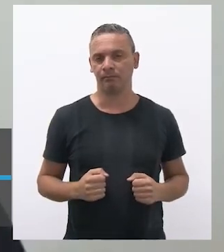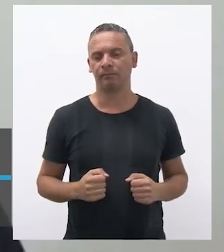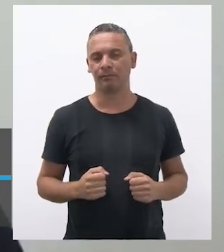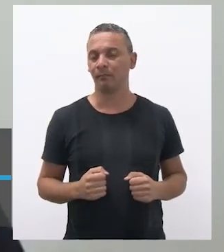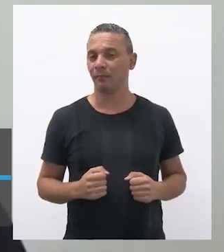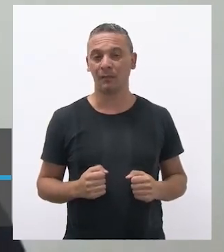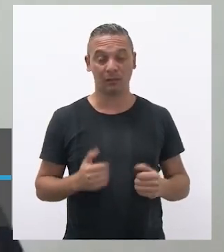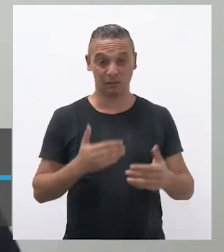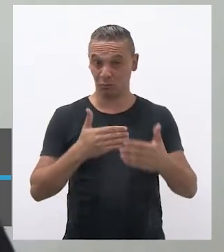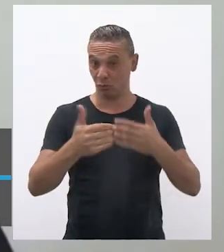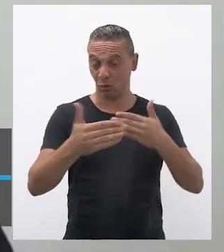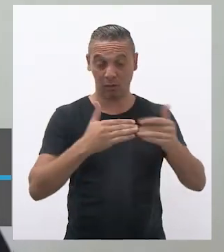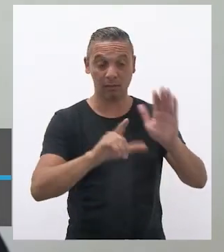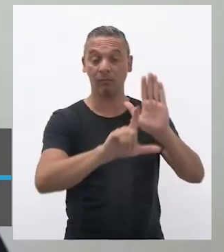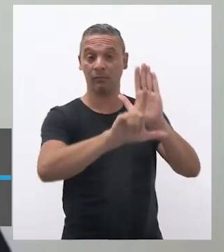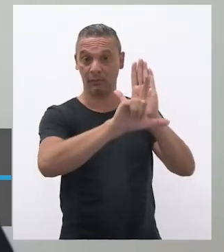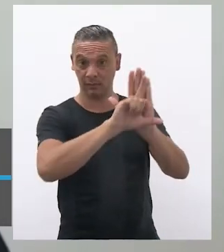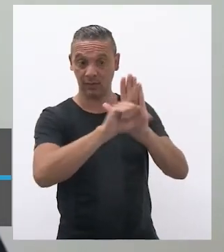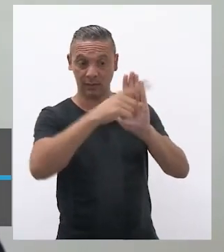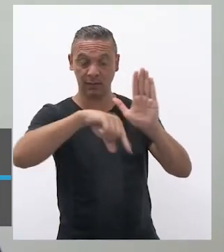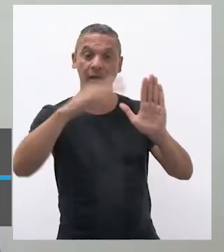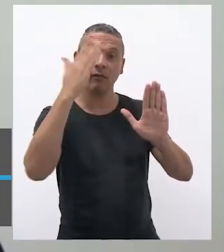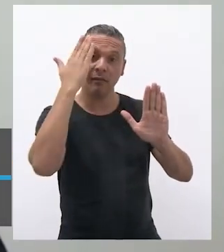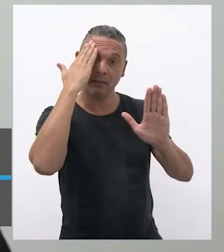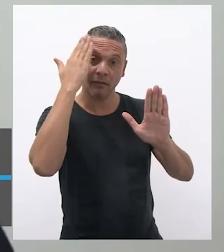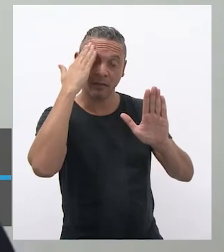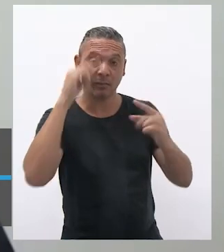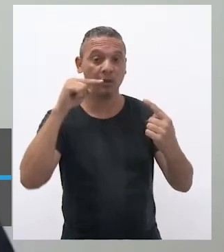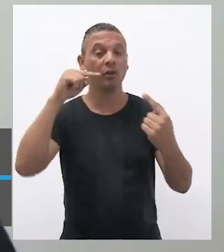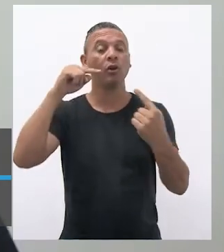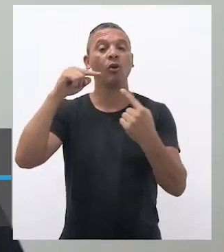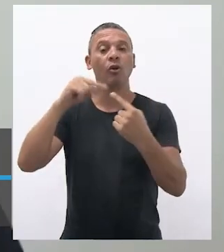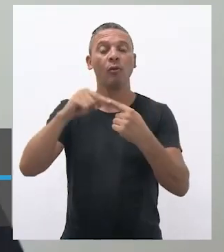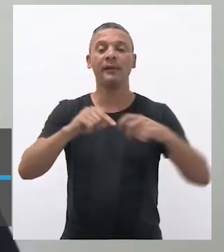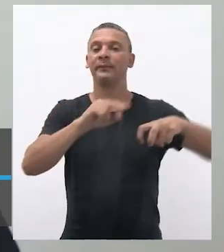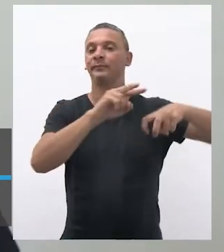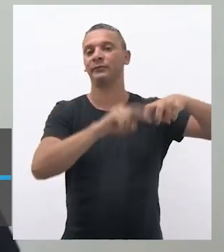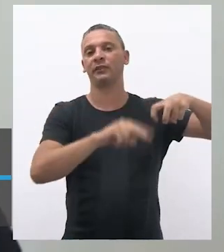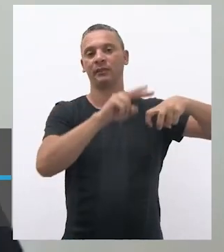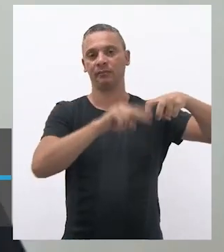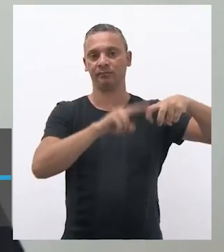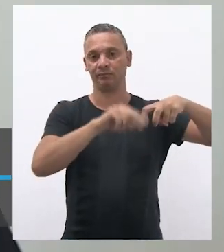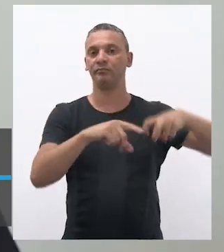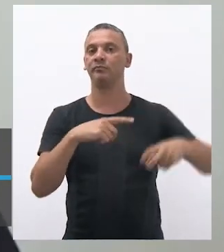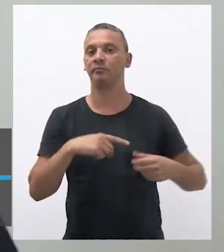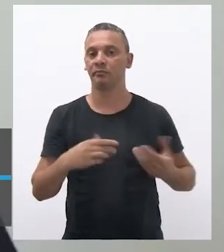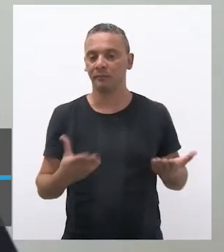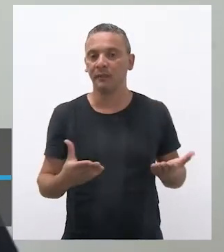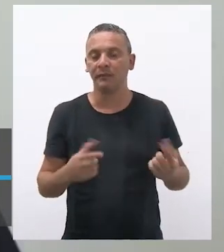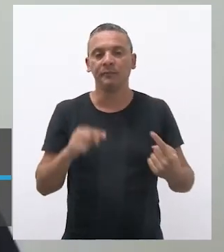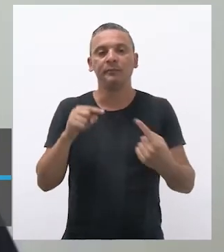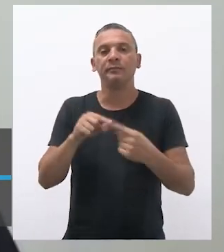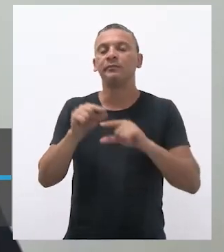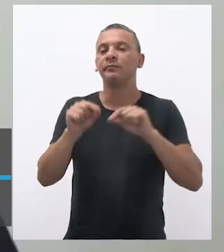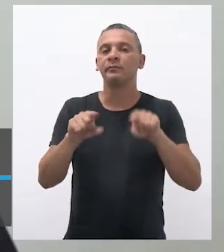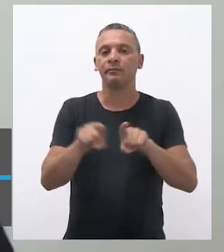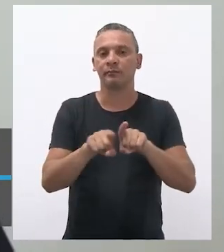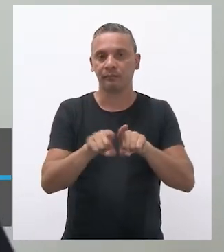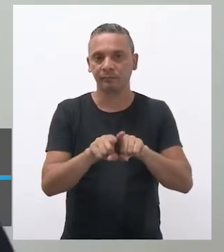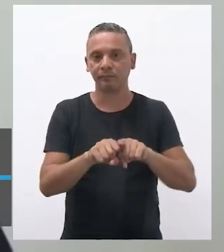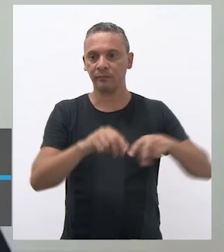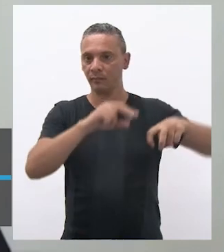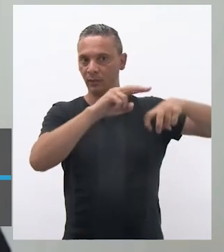qualquer legislação aqui, ela vai ser feita à luz de uma perspectiva de gênero. Então, nesse sentido, né, o